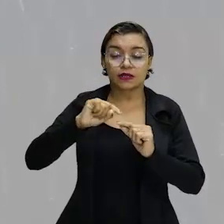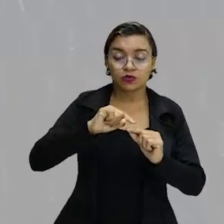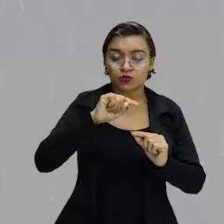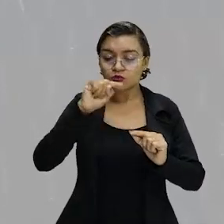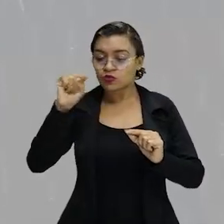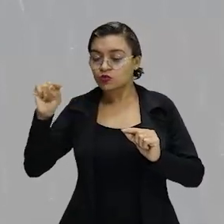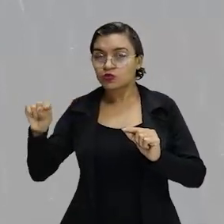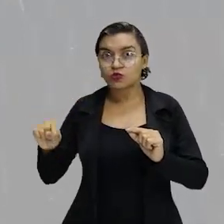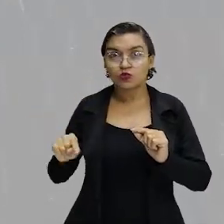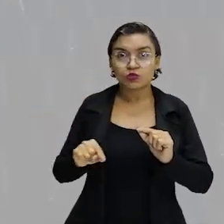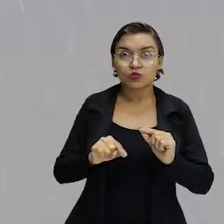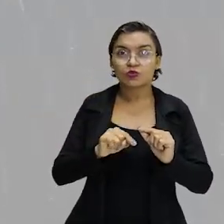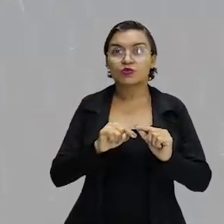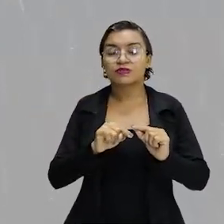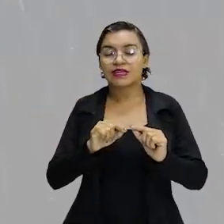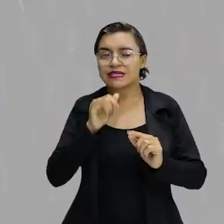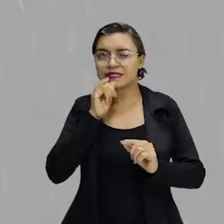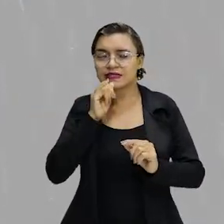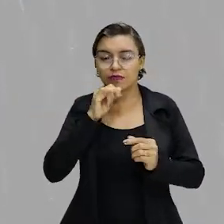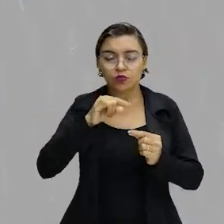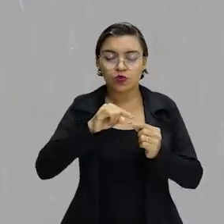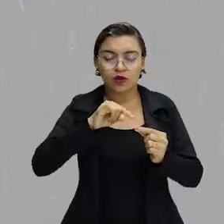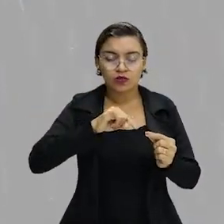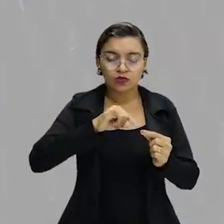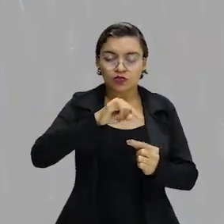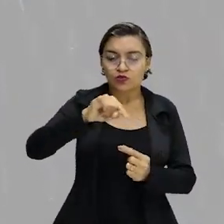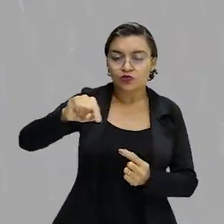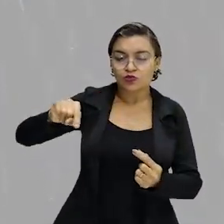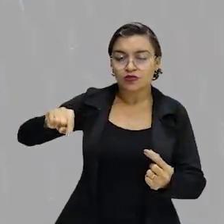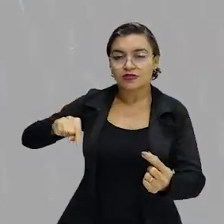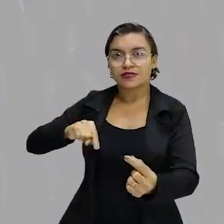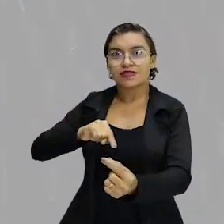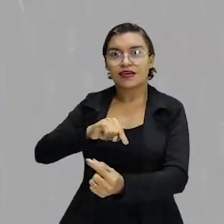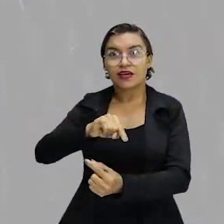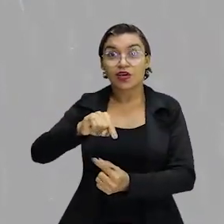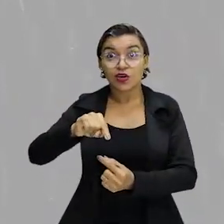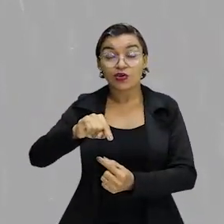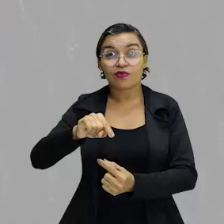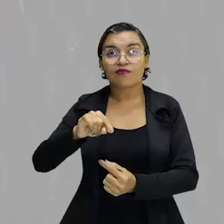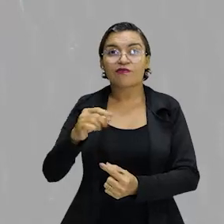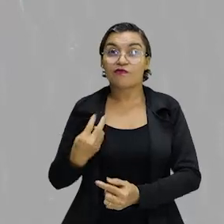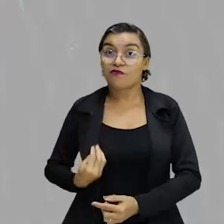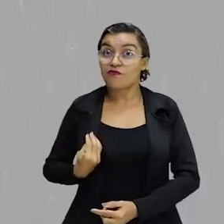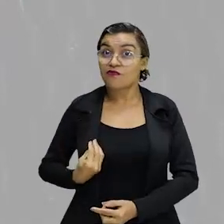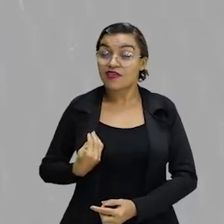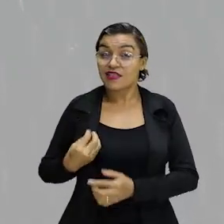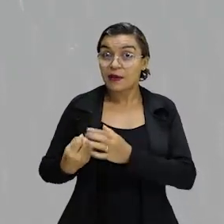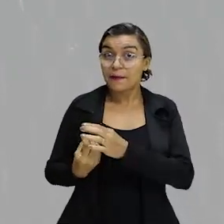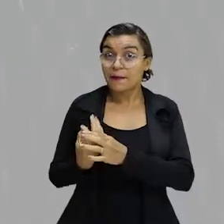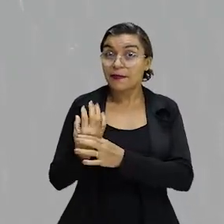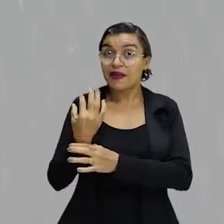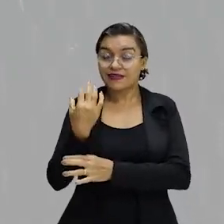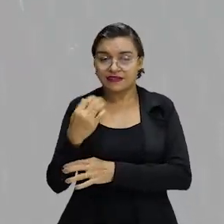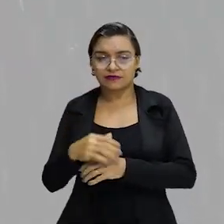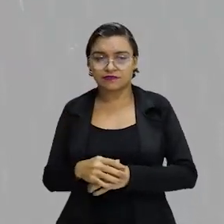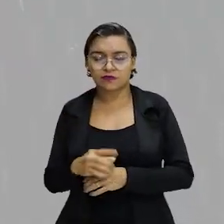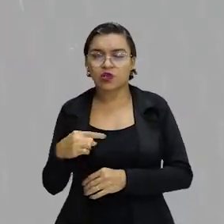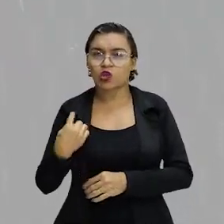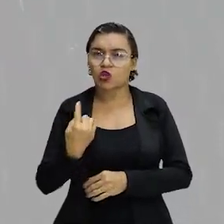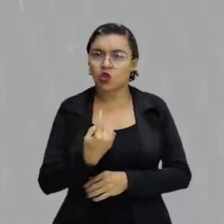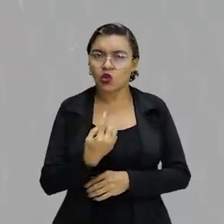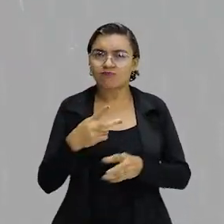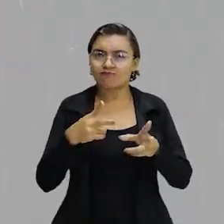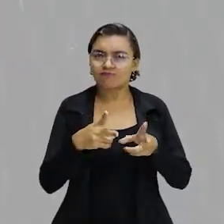das plantas, certo? Mas eu gostaria de aproveitar essa aula para a gente ver de maneira geral,